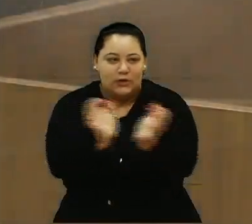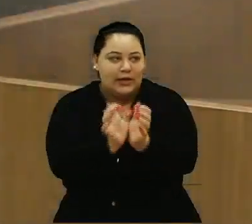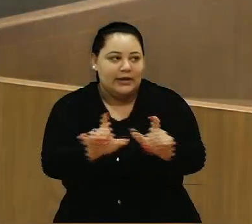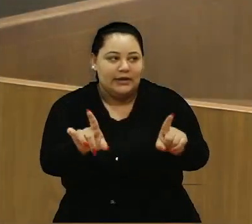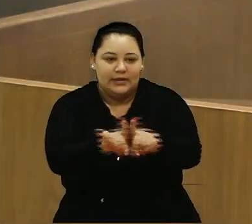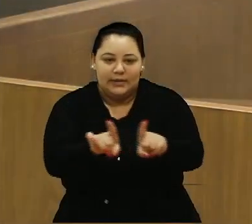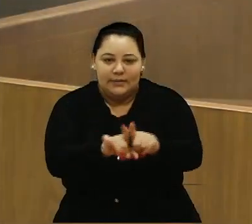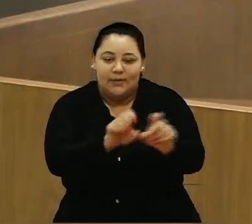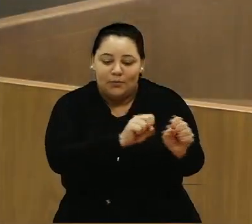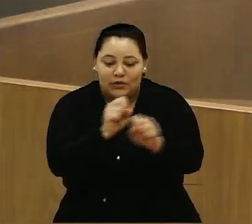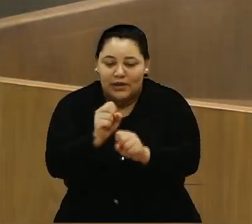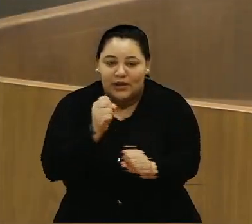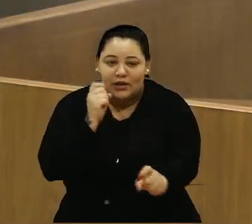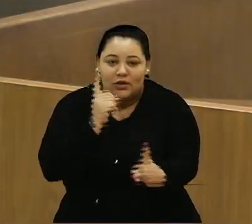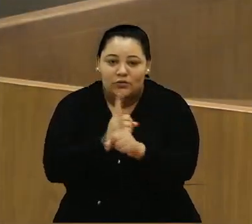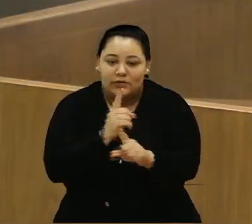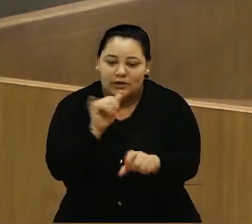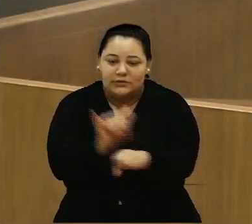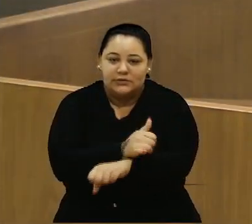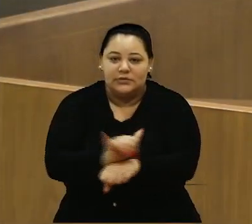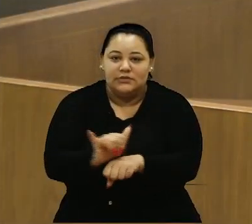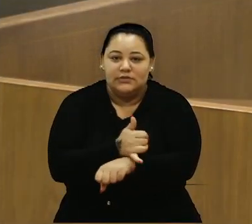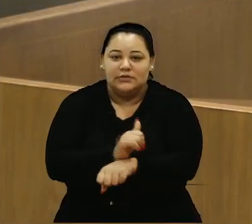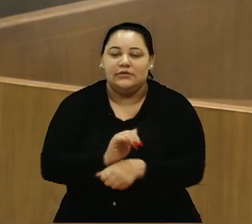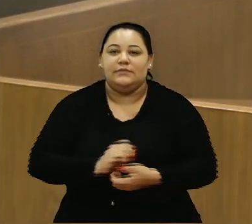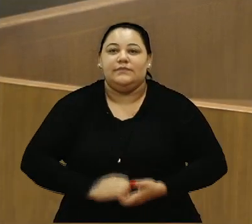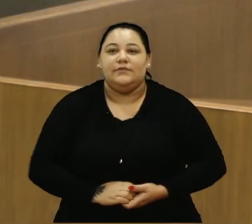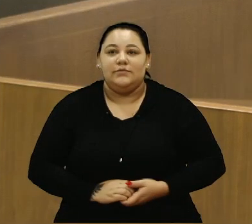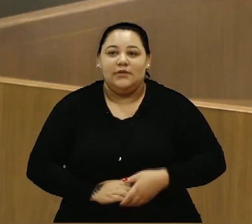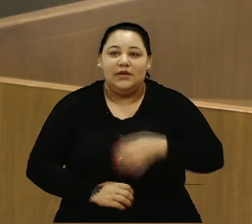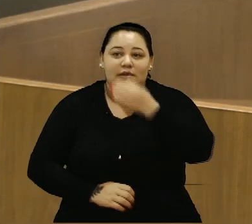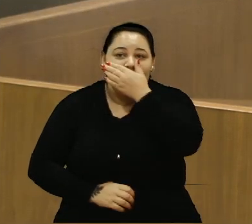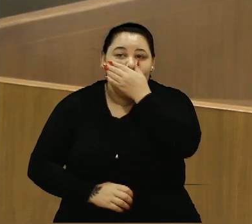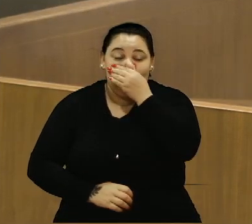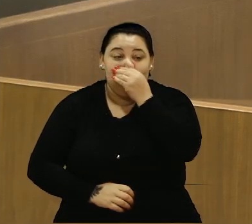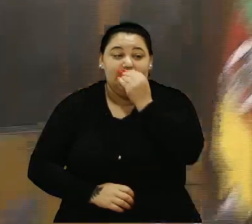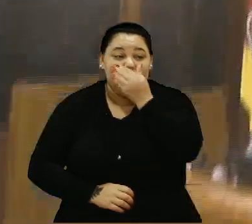poder buscar alternativas. Obrigada. Obrigado, vereadora Andressa. Destaco, parabenizo também